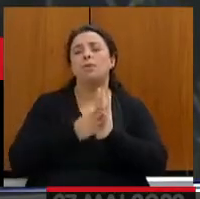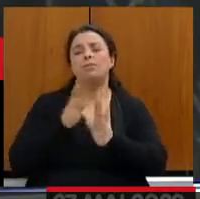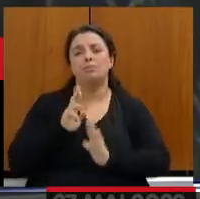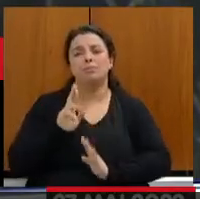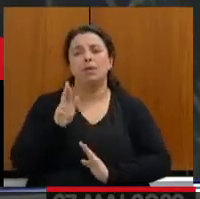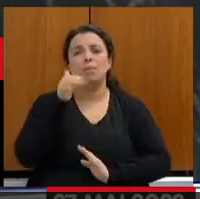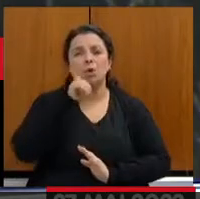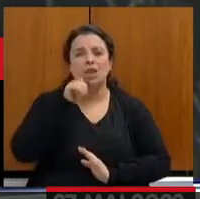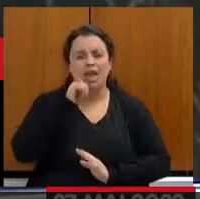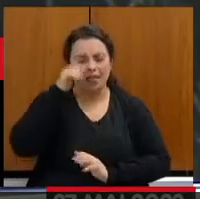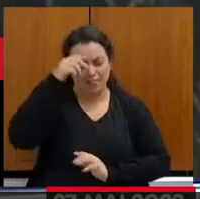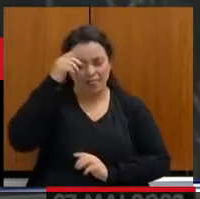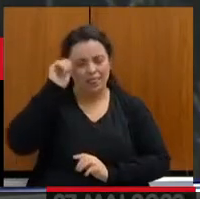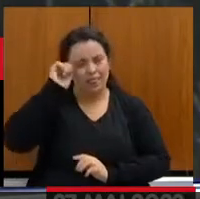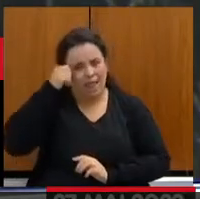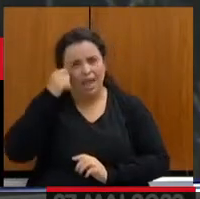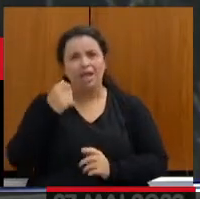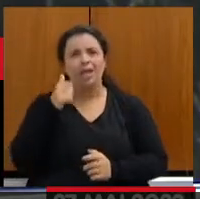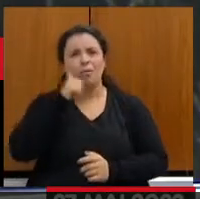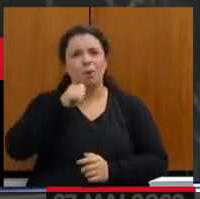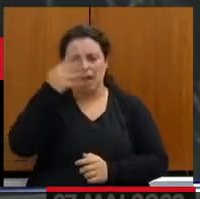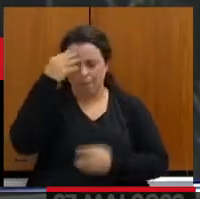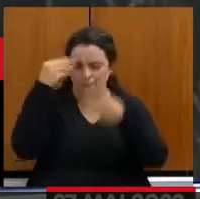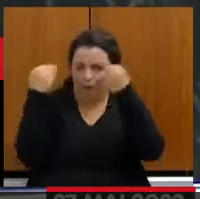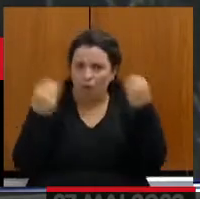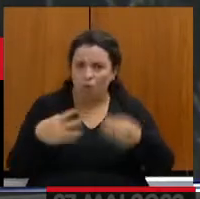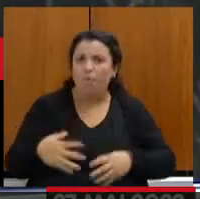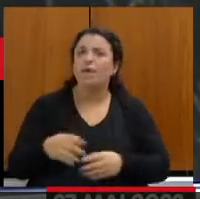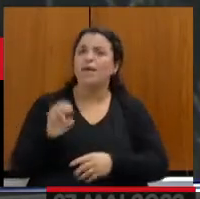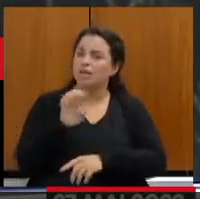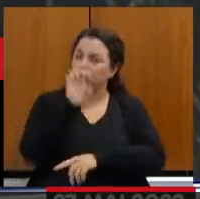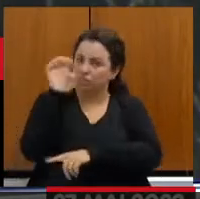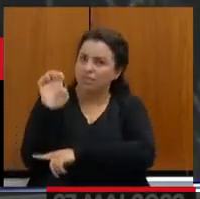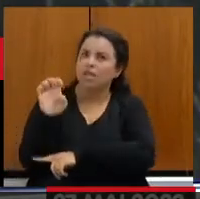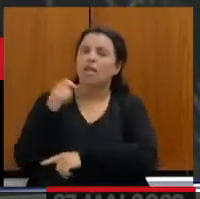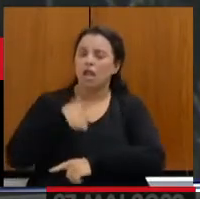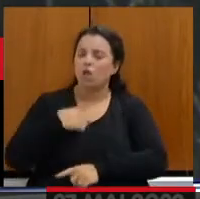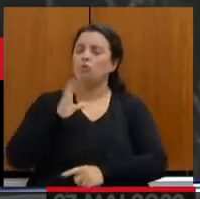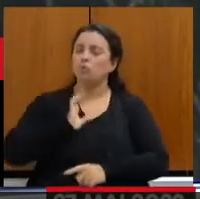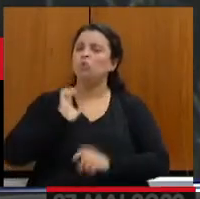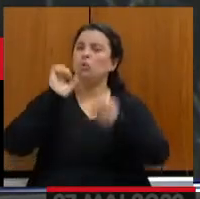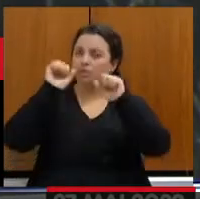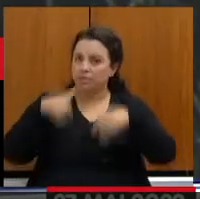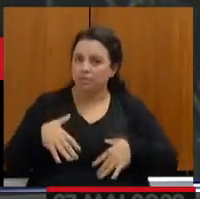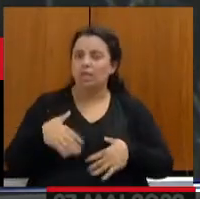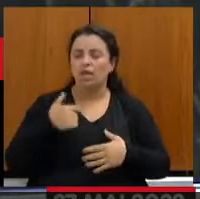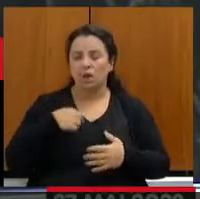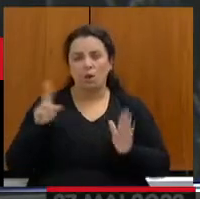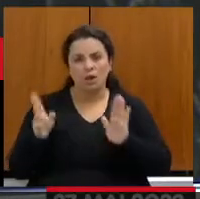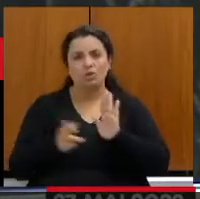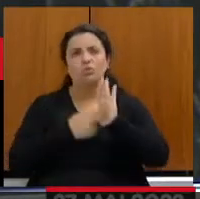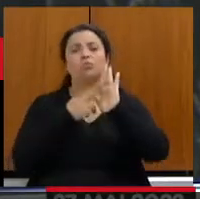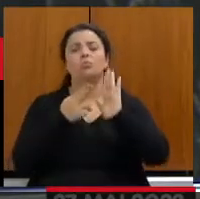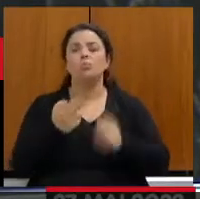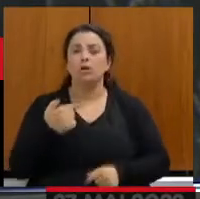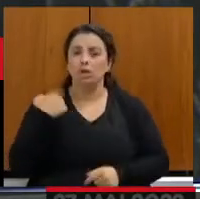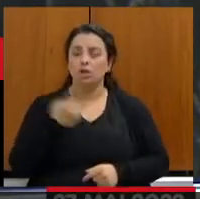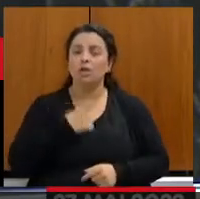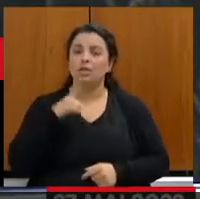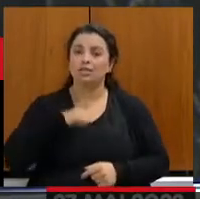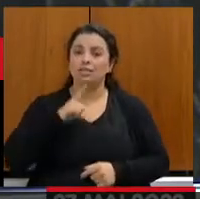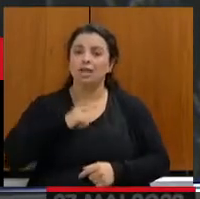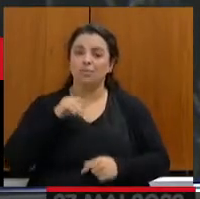macumbeira de esquerda porque eu sou mesmo é que nós possamos ter pós-eleição estado